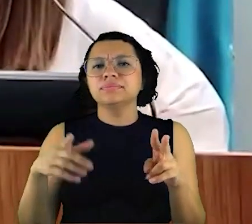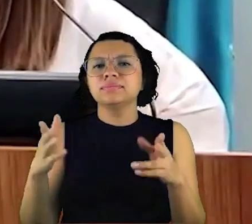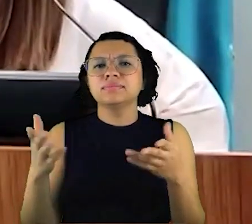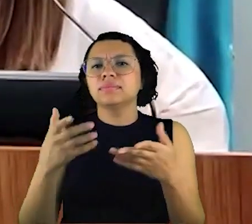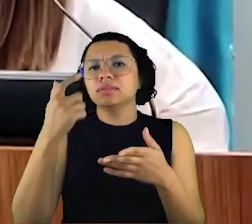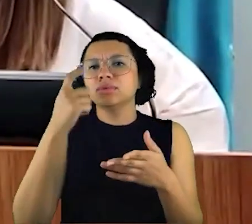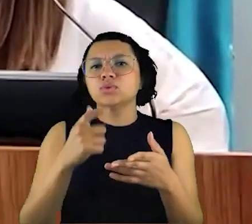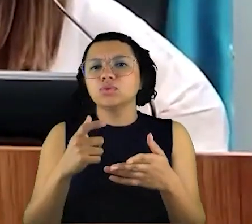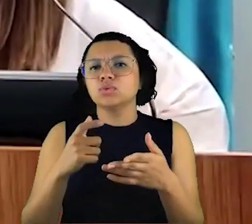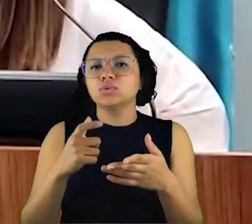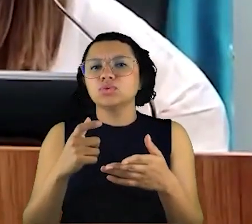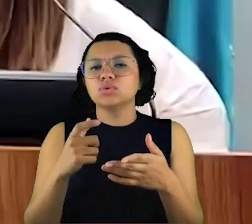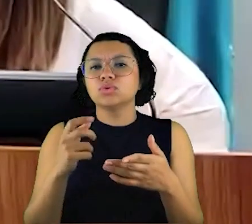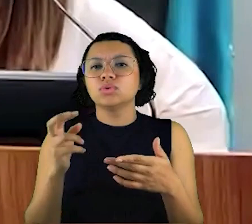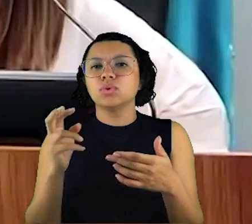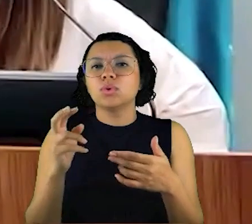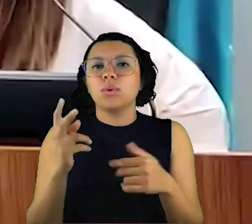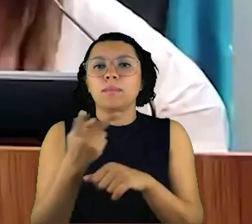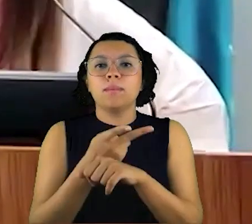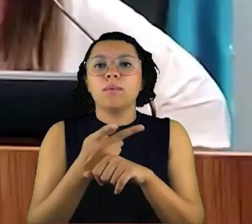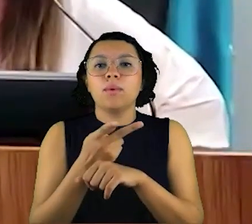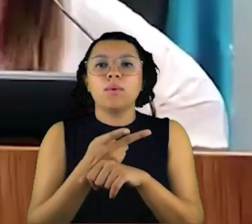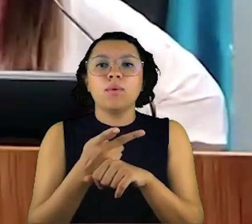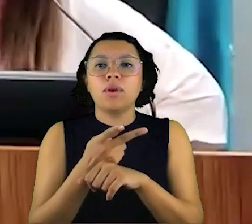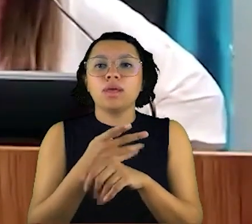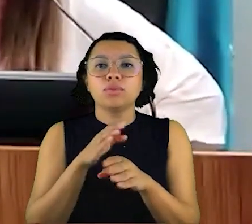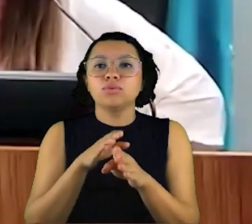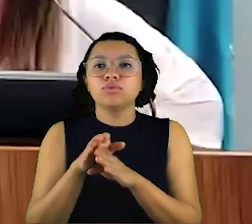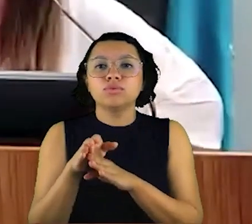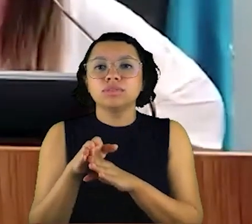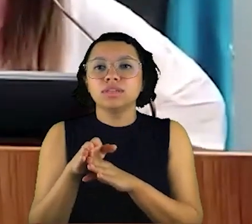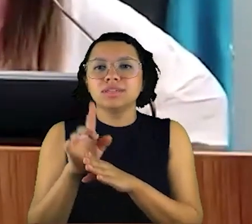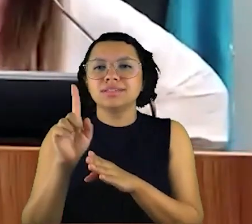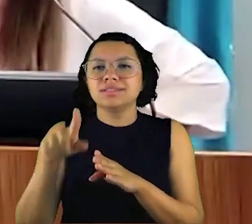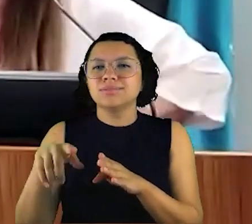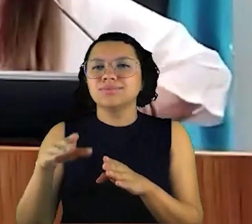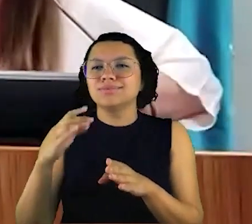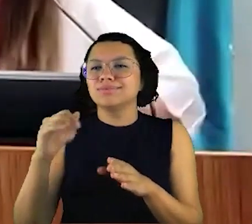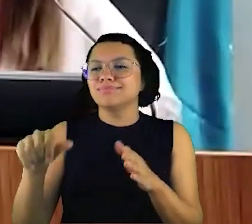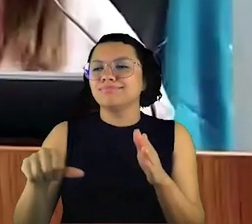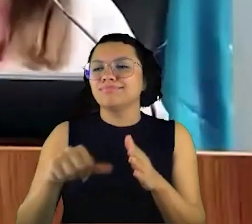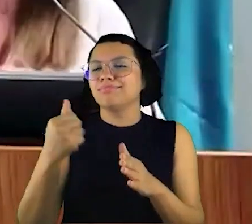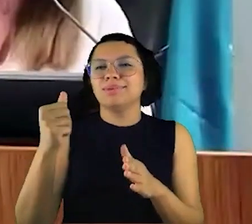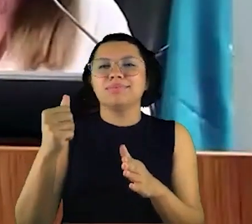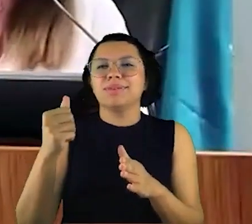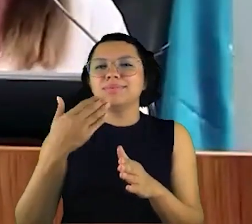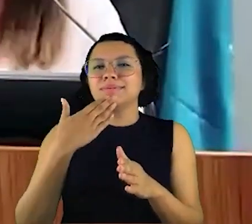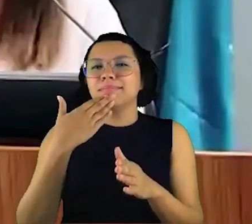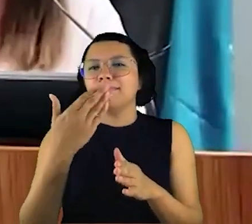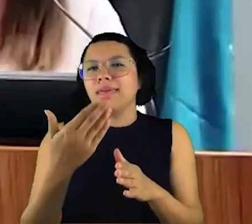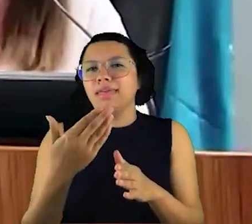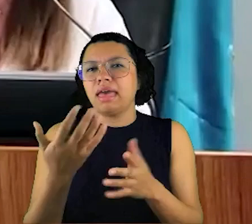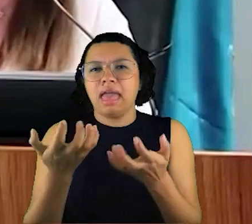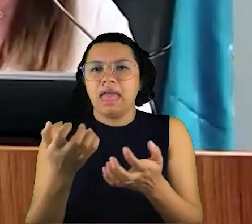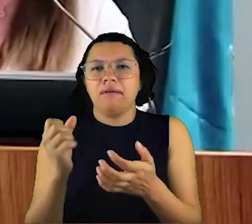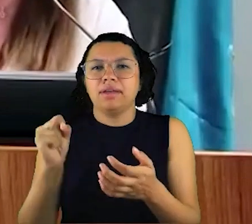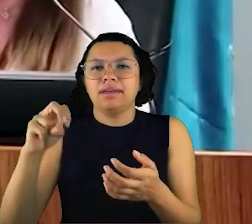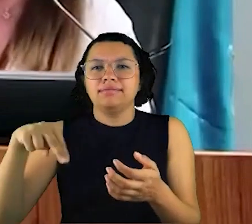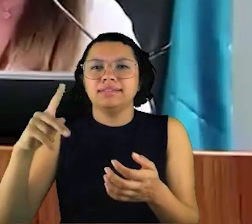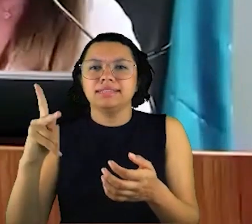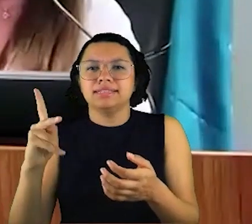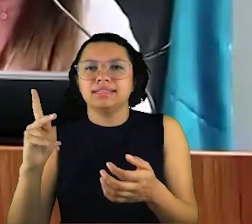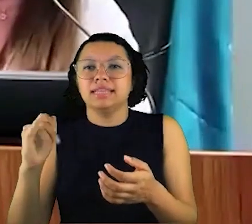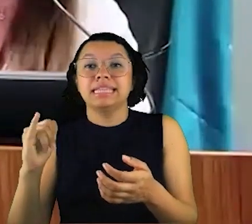Rê? Procurador de conselho. Hoje a gente é amaldiçoada. São os primeiros que pedem. Eu